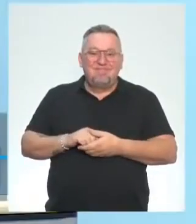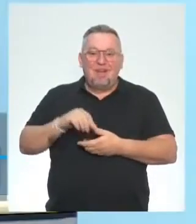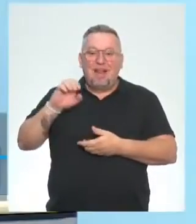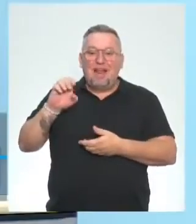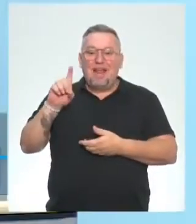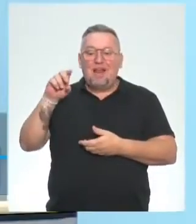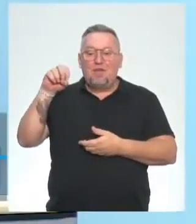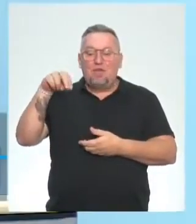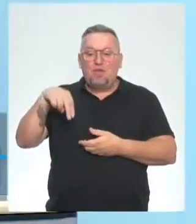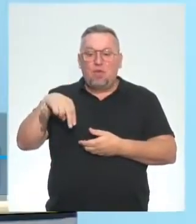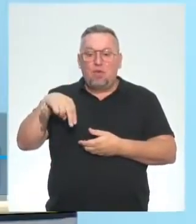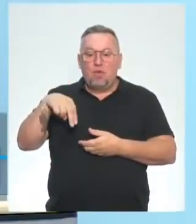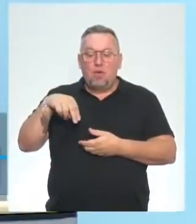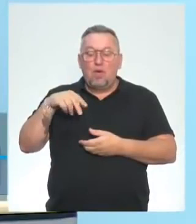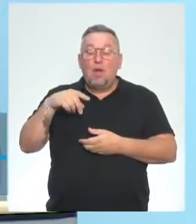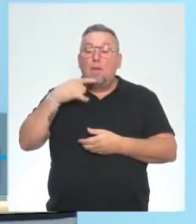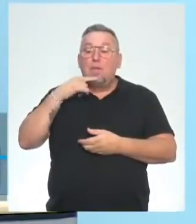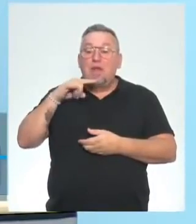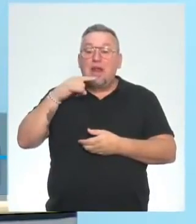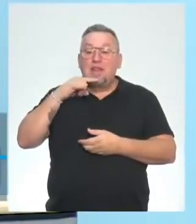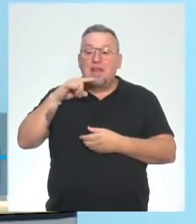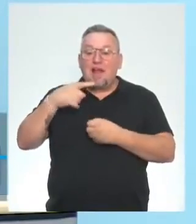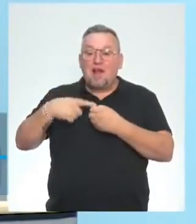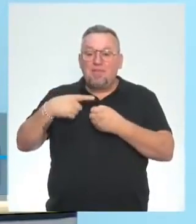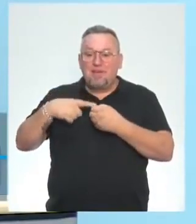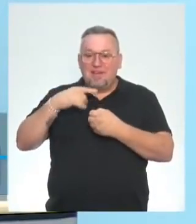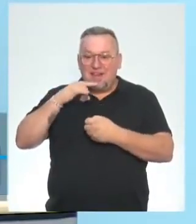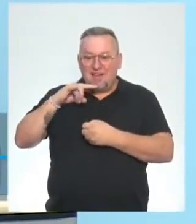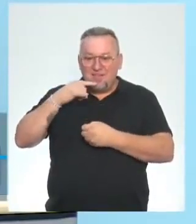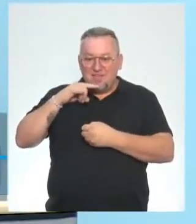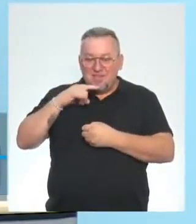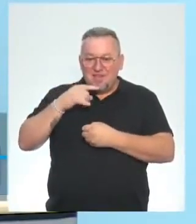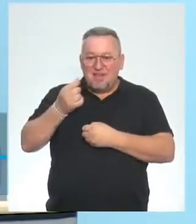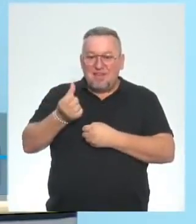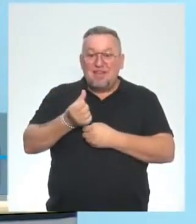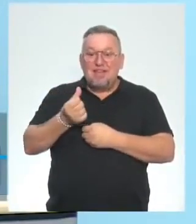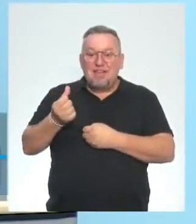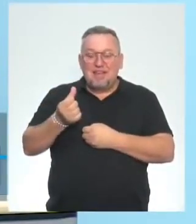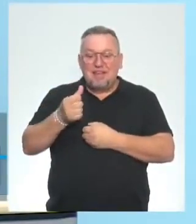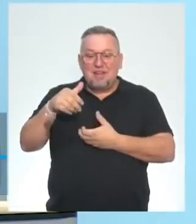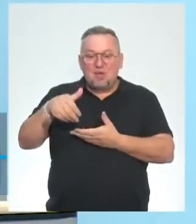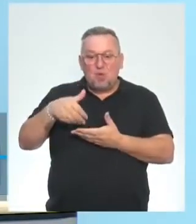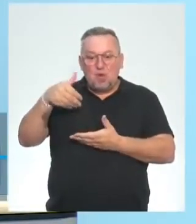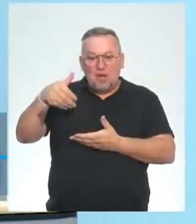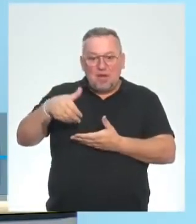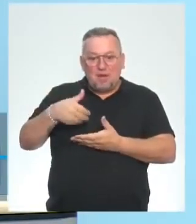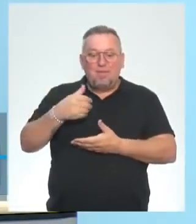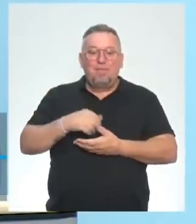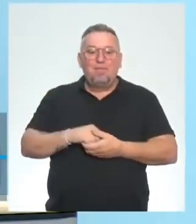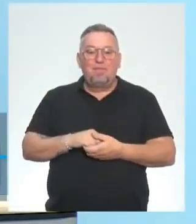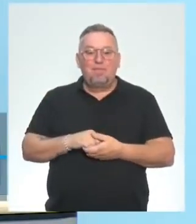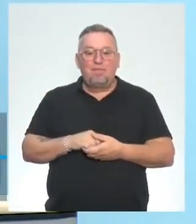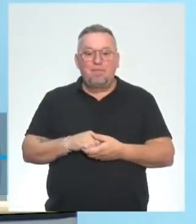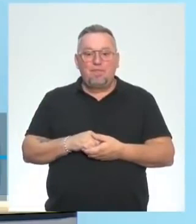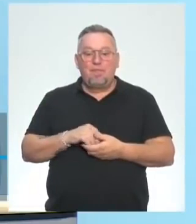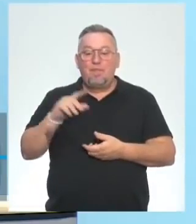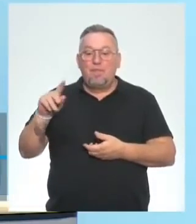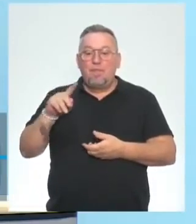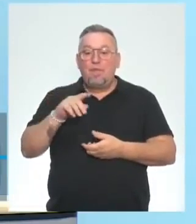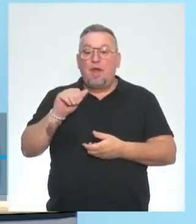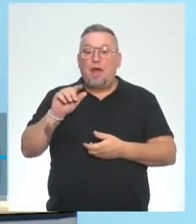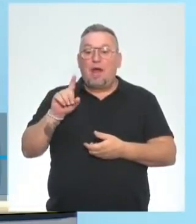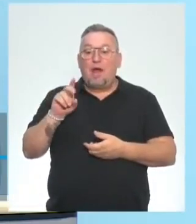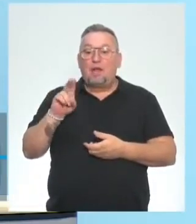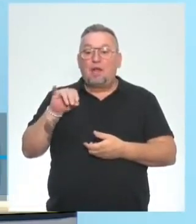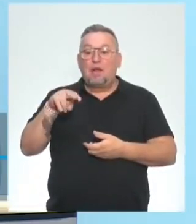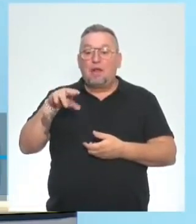Edson Rontani, lá de Piracicaba, também indicando 66 colheres. Deixa eu ver quem mais aqui. A professora Adriana